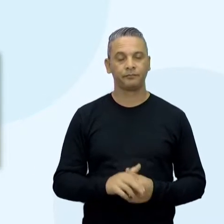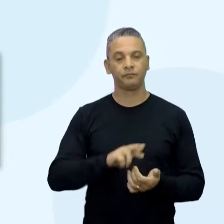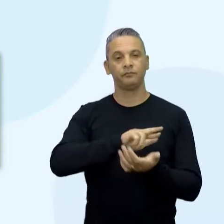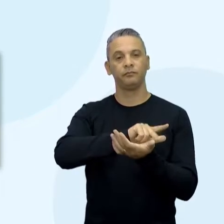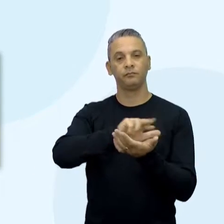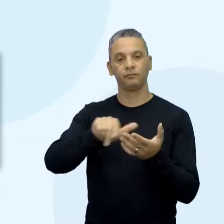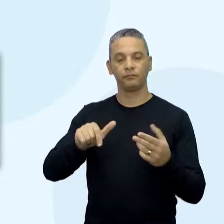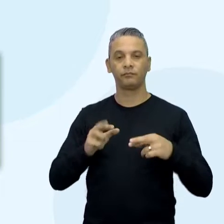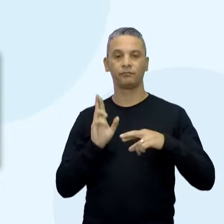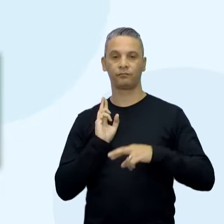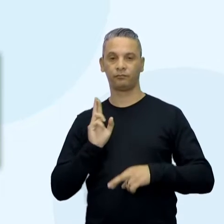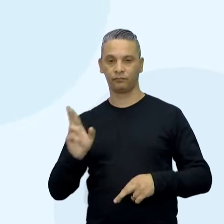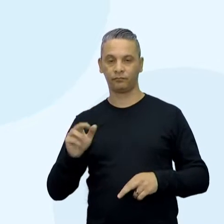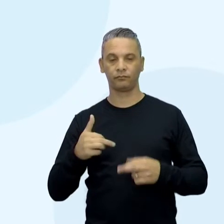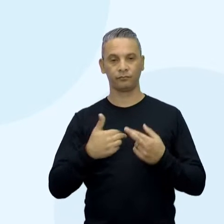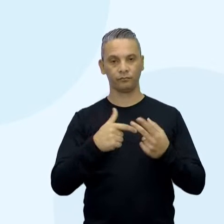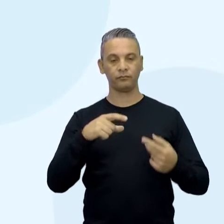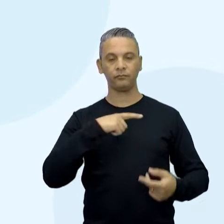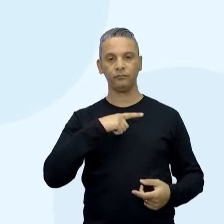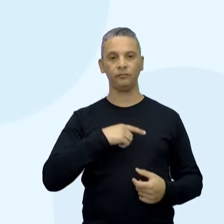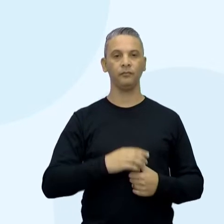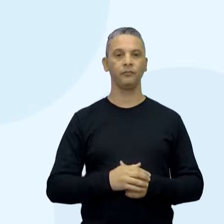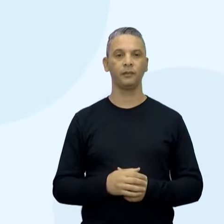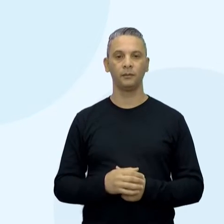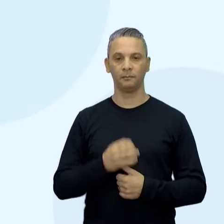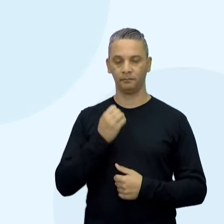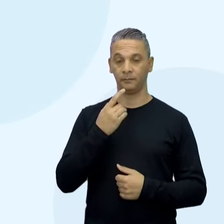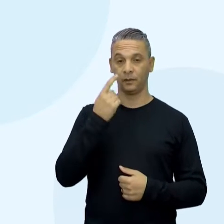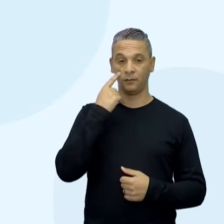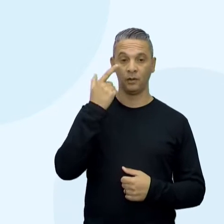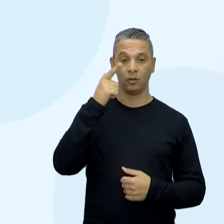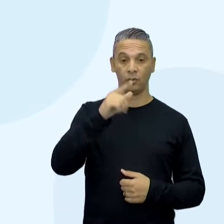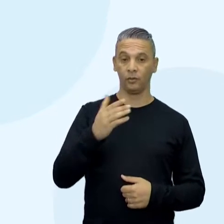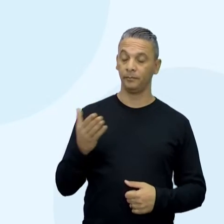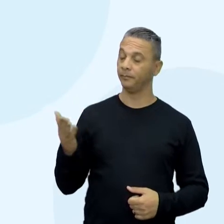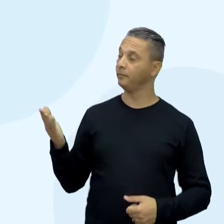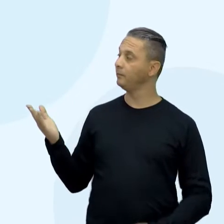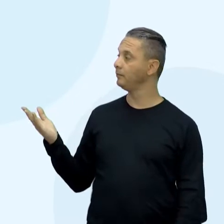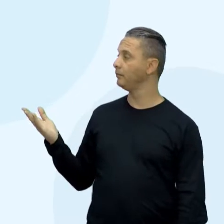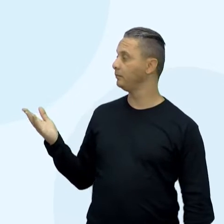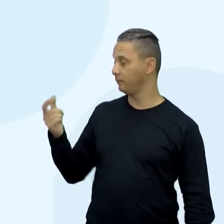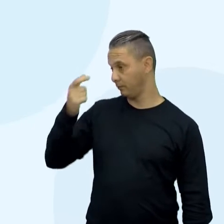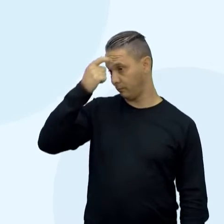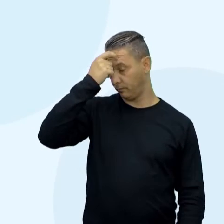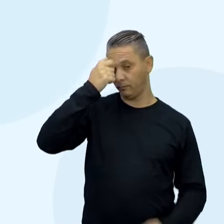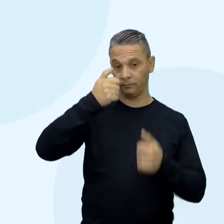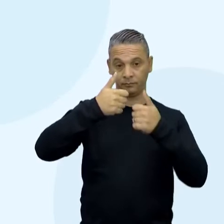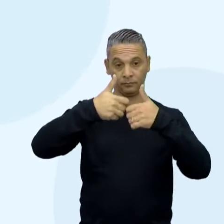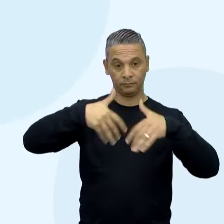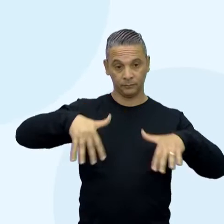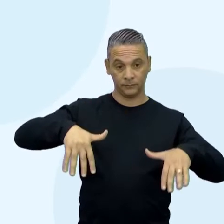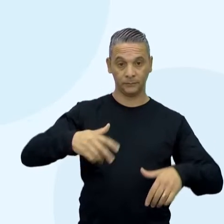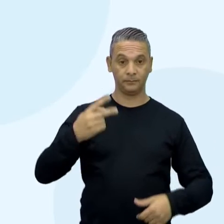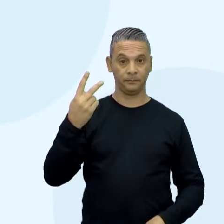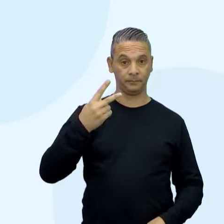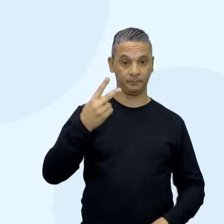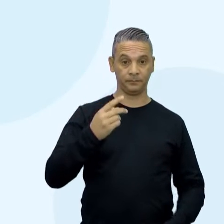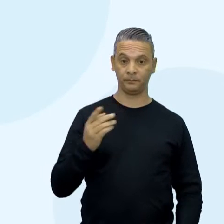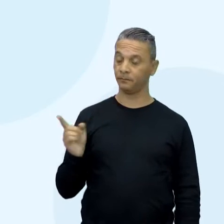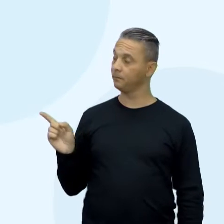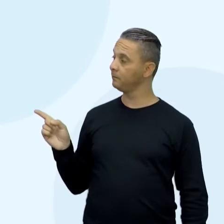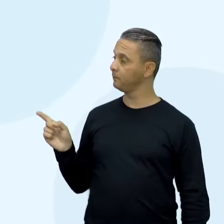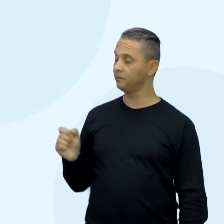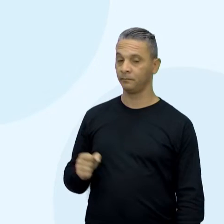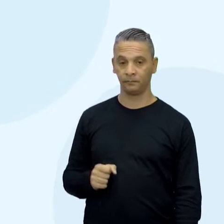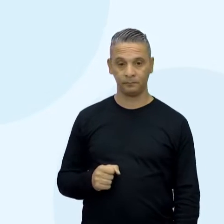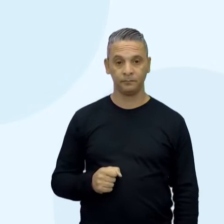várias religiões, não só na religião católica. Tudo bem? Vamos para o nosso segundo mapa mental, foram 2. Então,